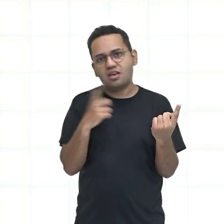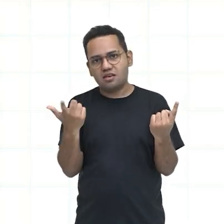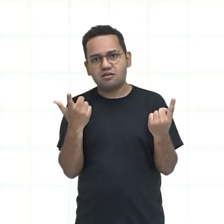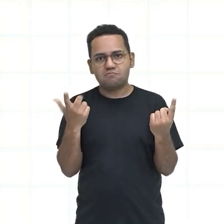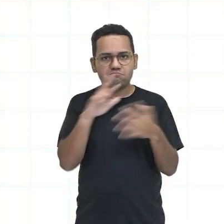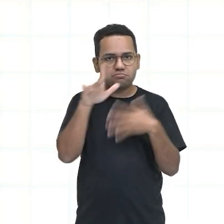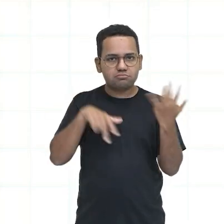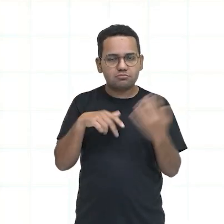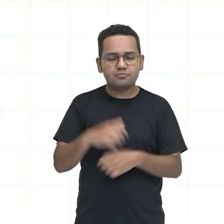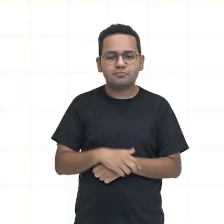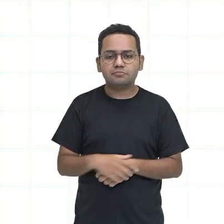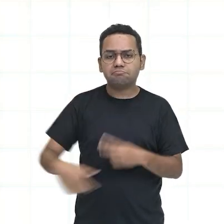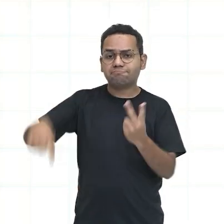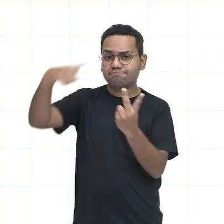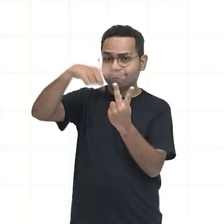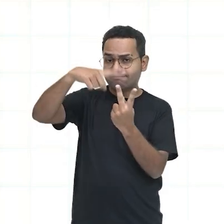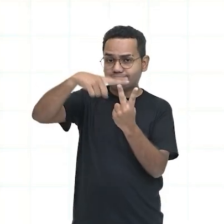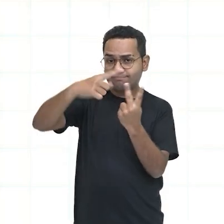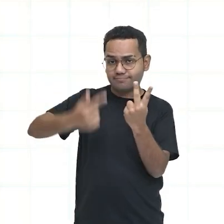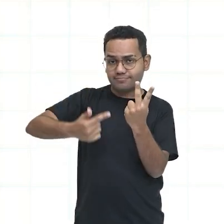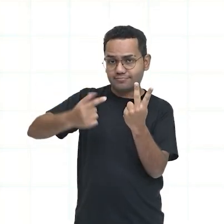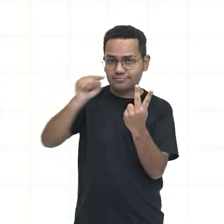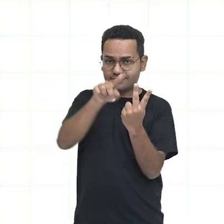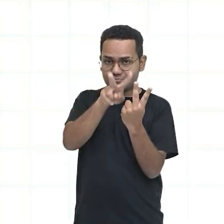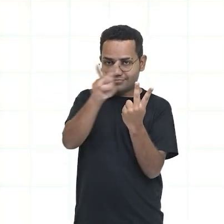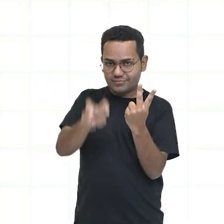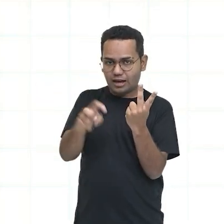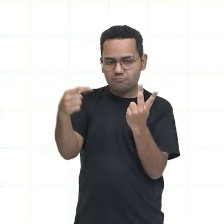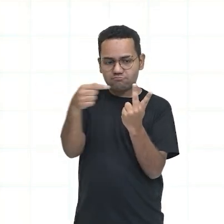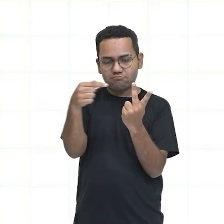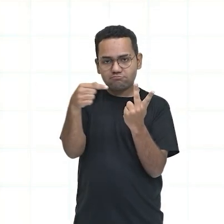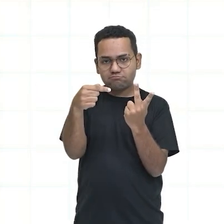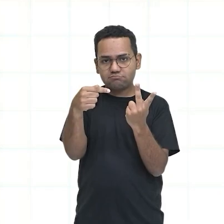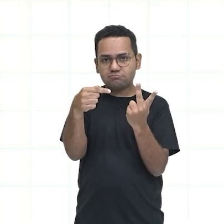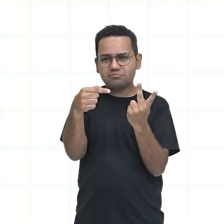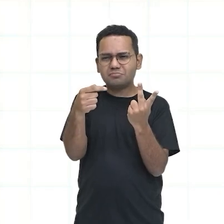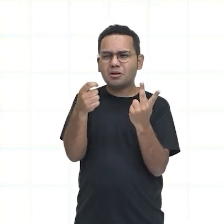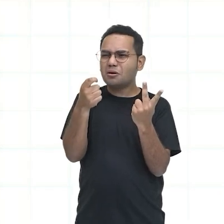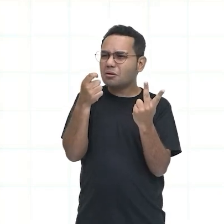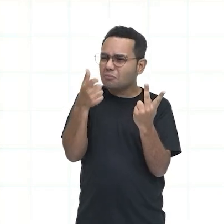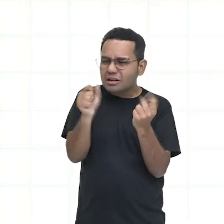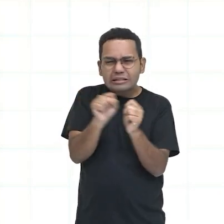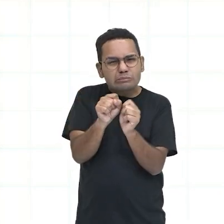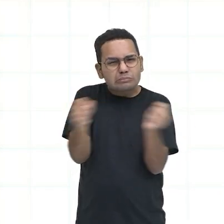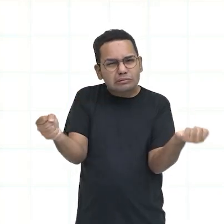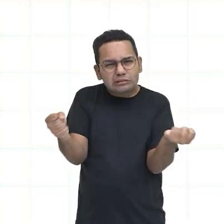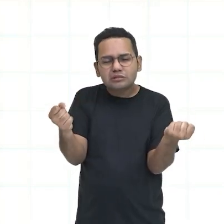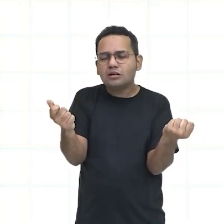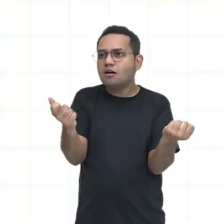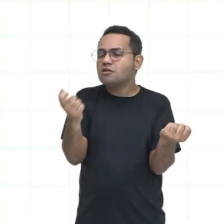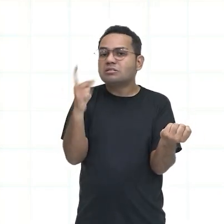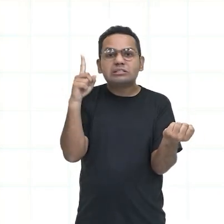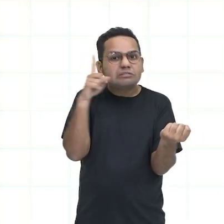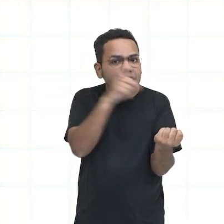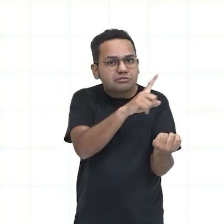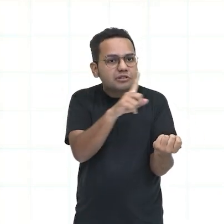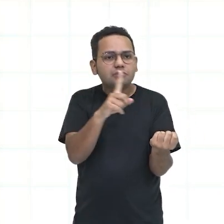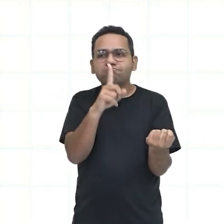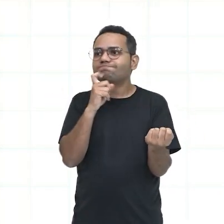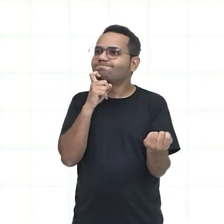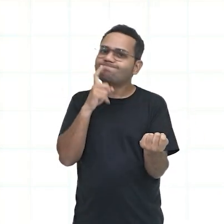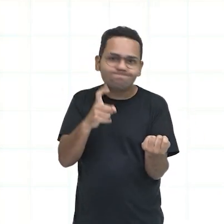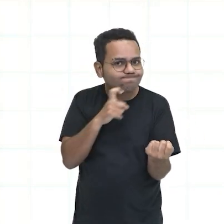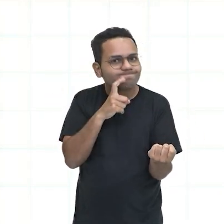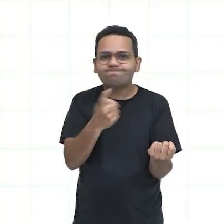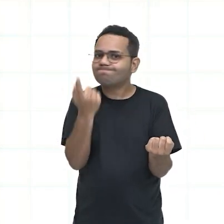que aconteça. Já a condicional do tipo 2, eu já estou falando de algo quase impossível, né, e cujas